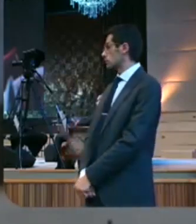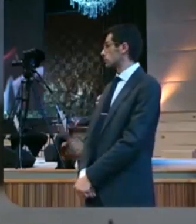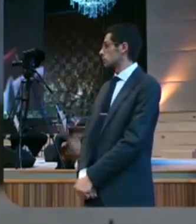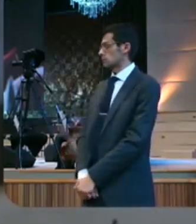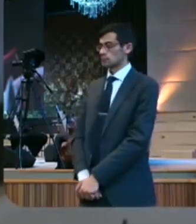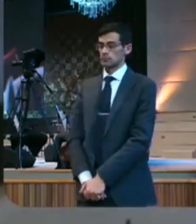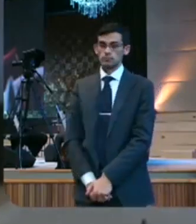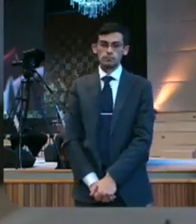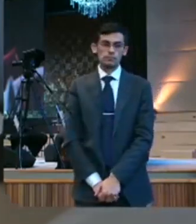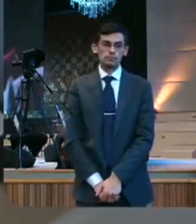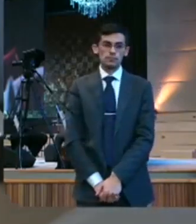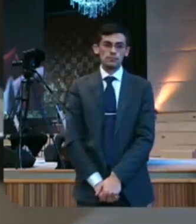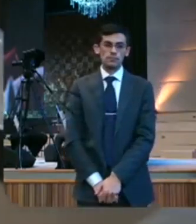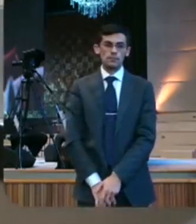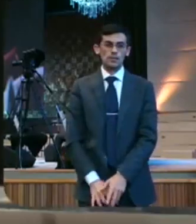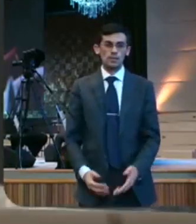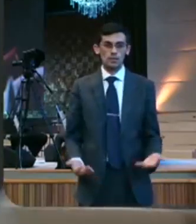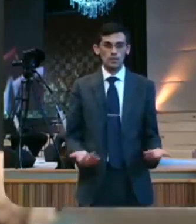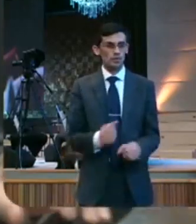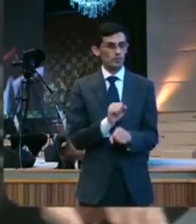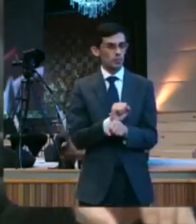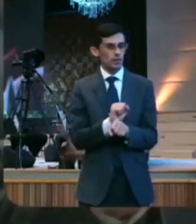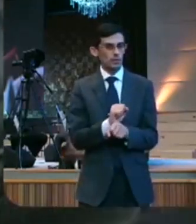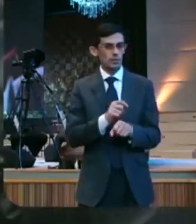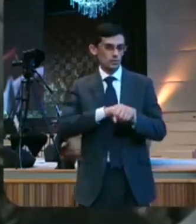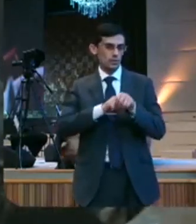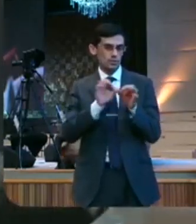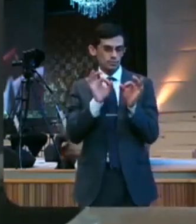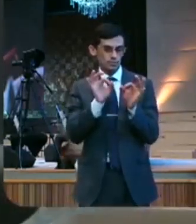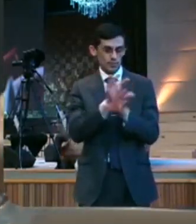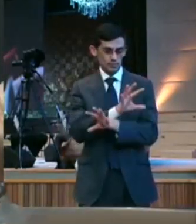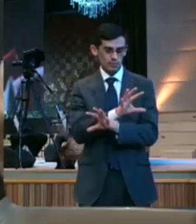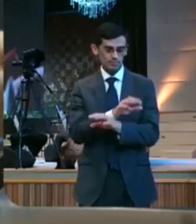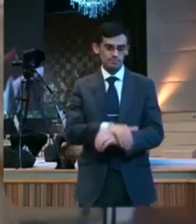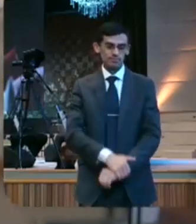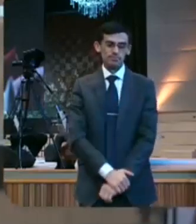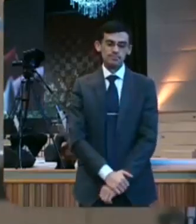Eu vou parar por aqui, porque meu tempo já acabou.